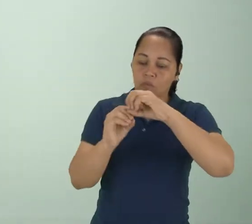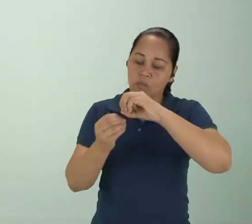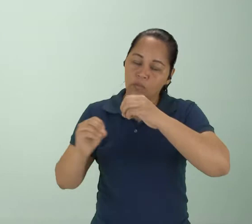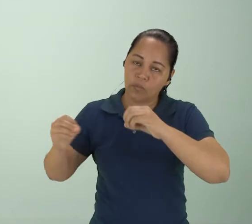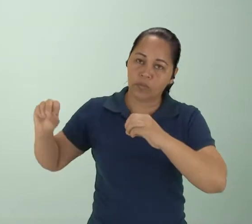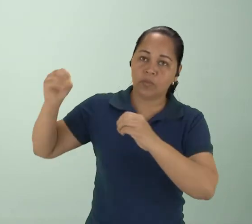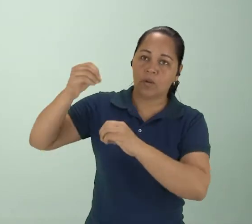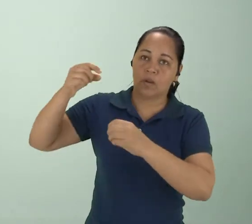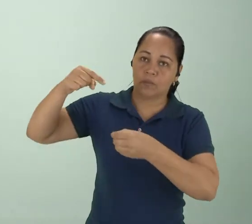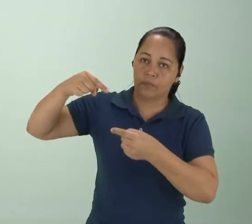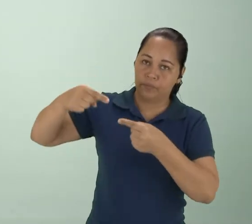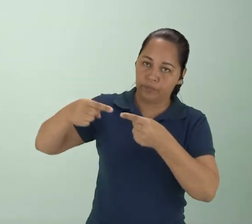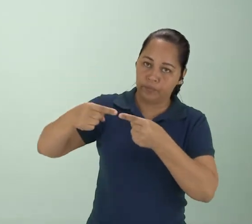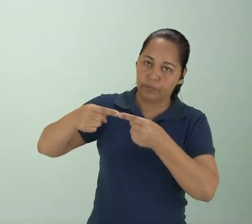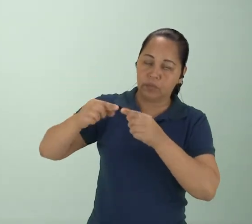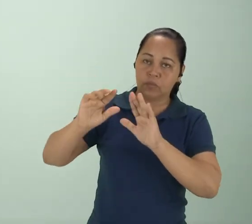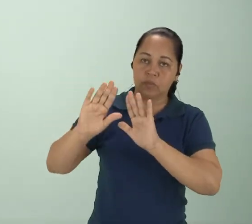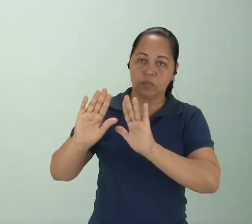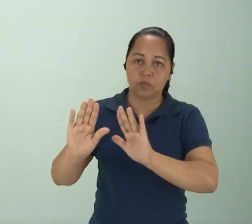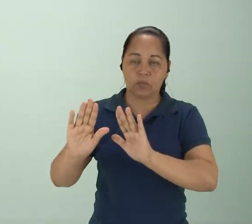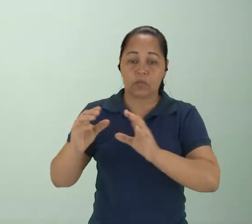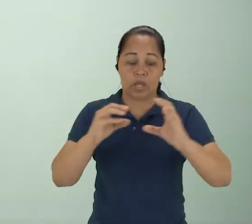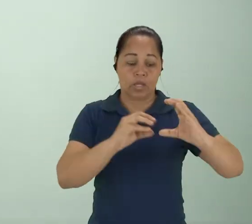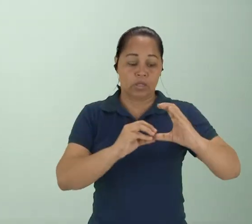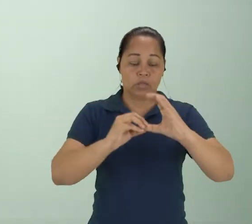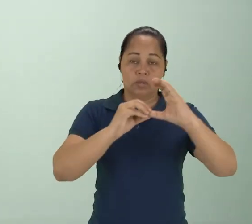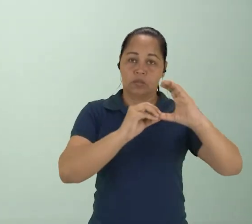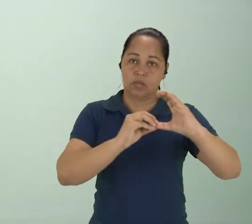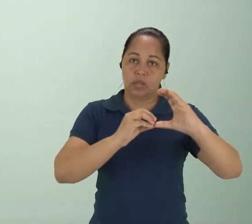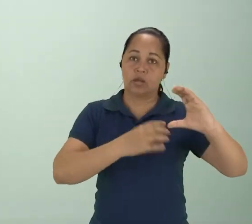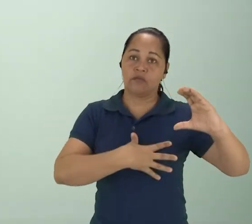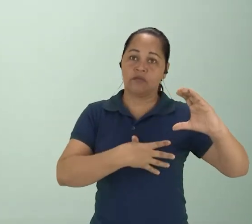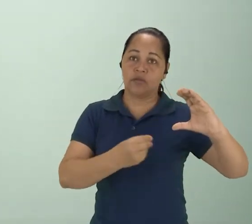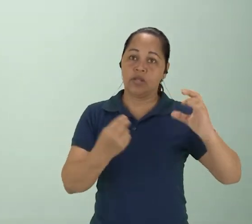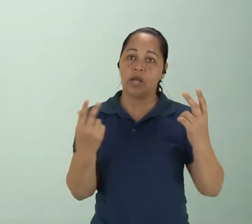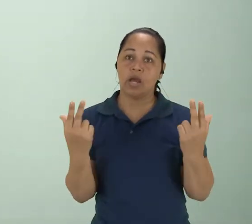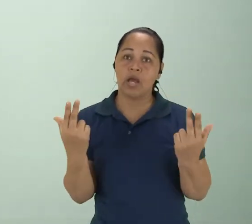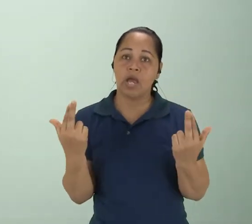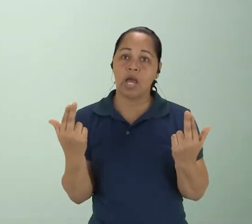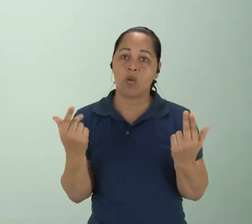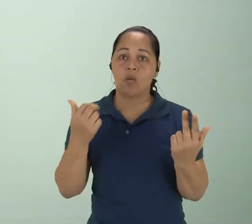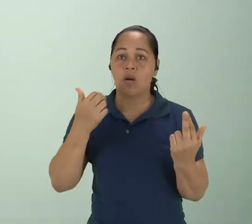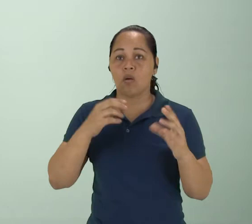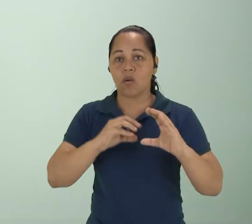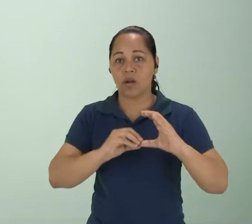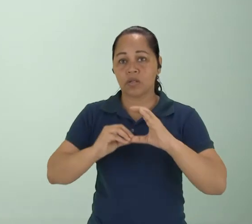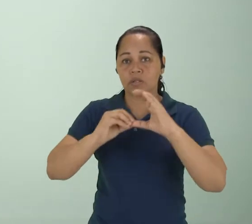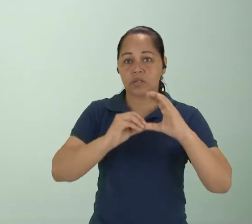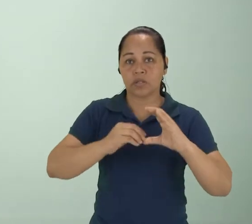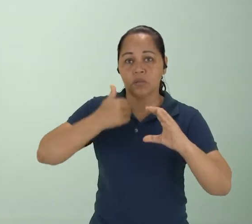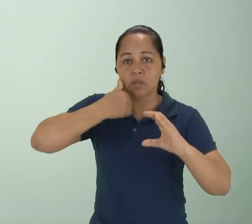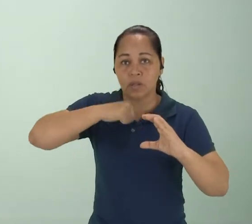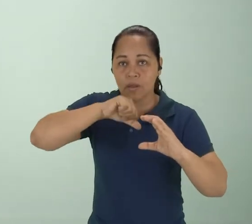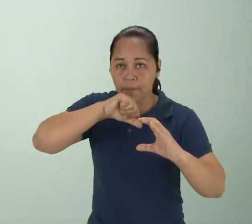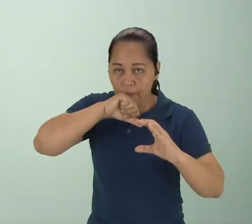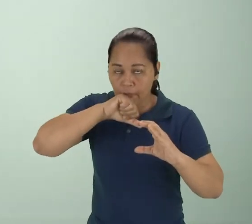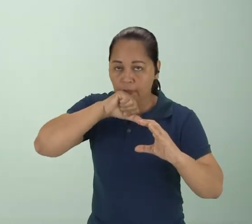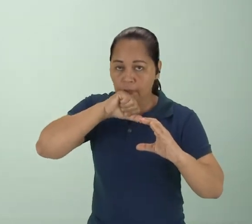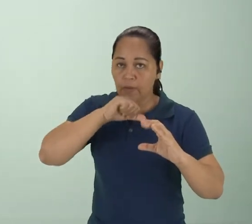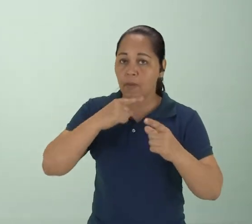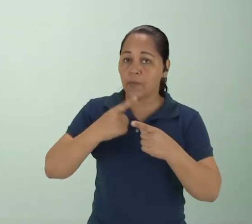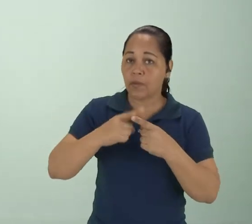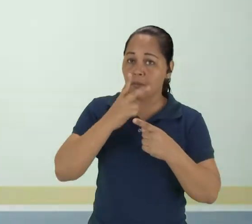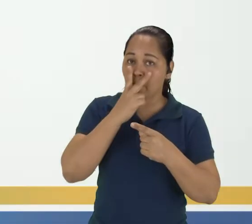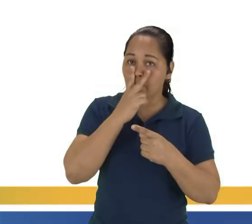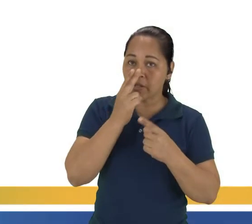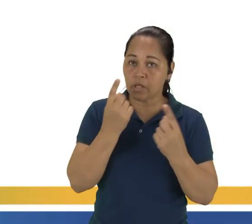que a célula filha ela tem a mesma característica da célula mãe, então ela precisa carregar essa questão do material